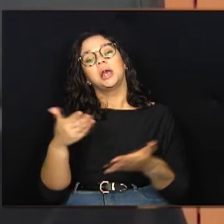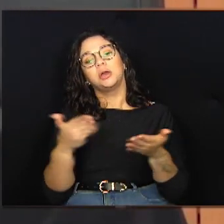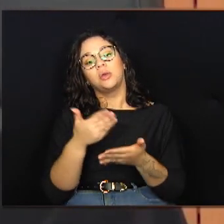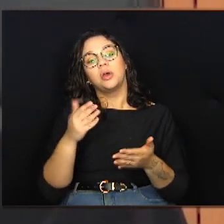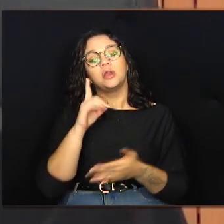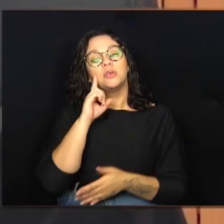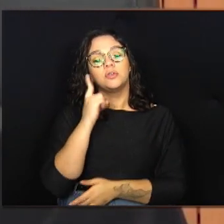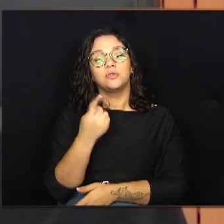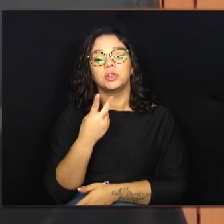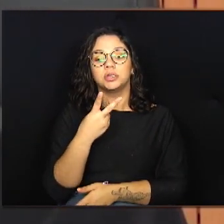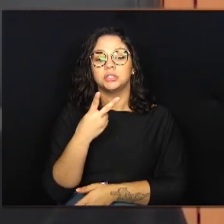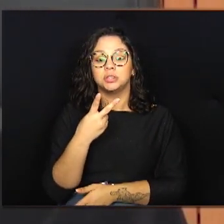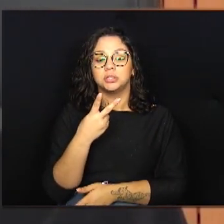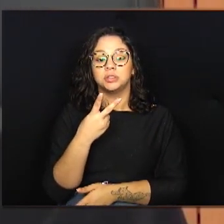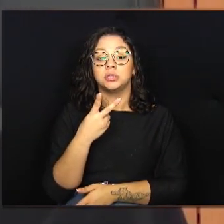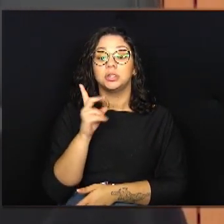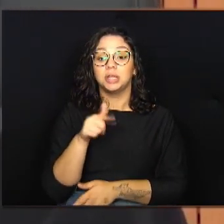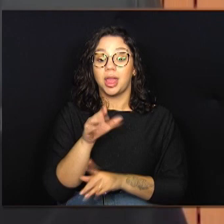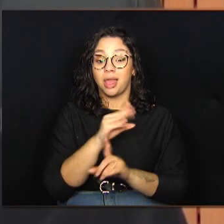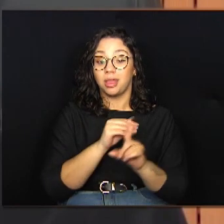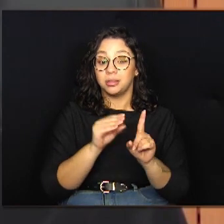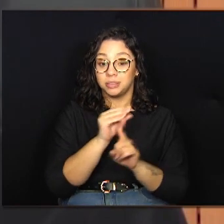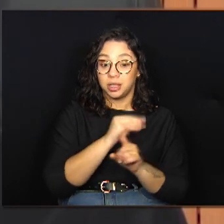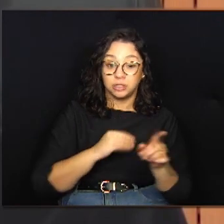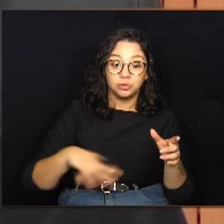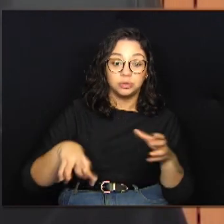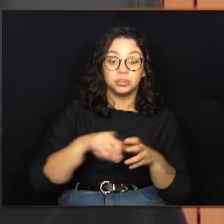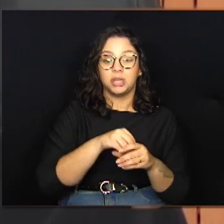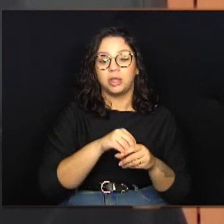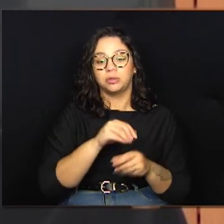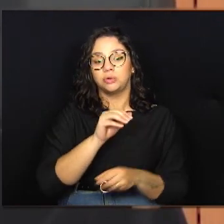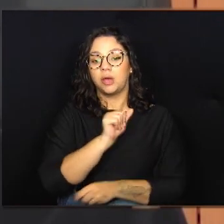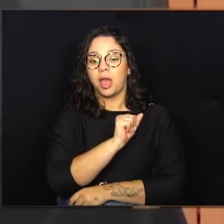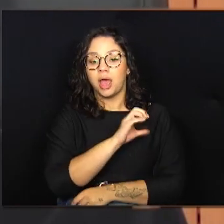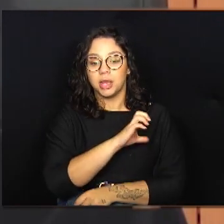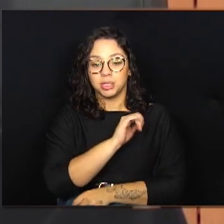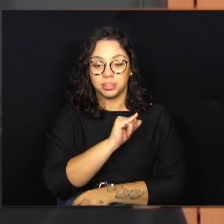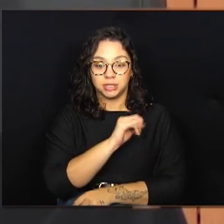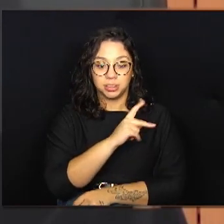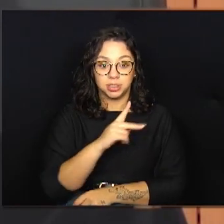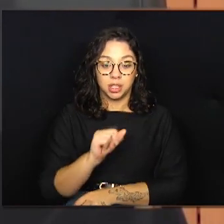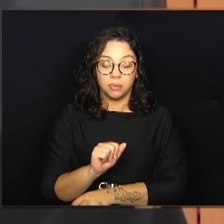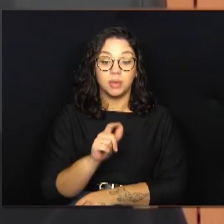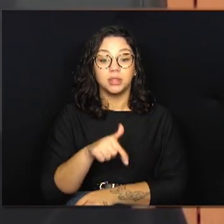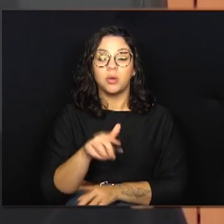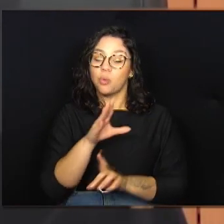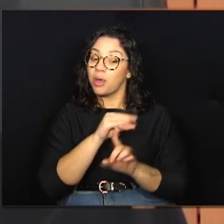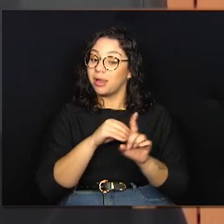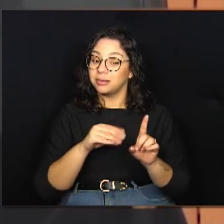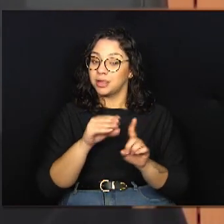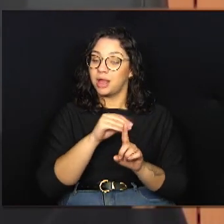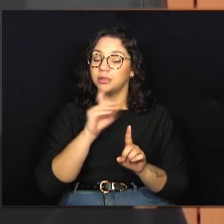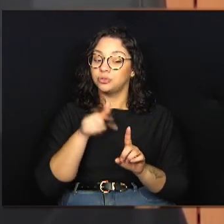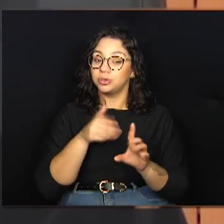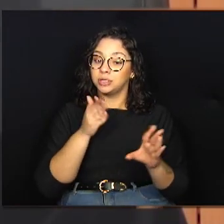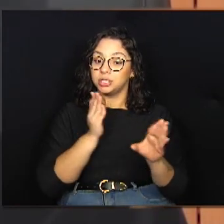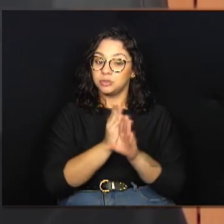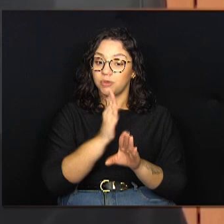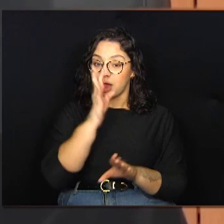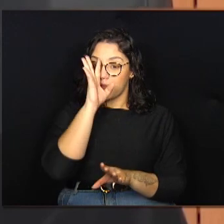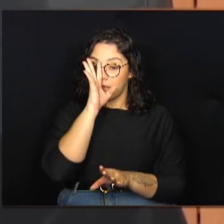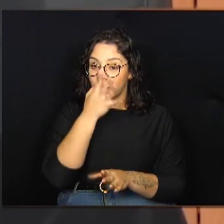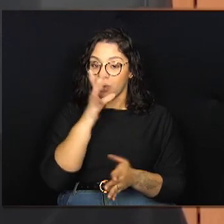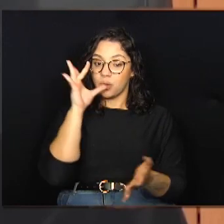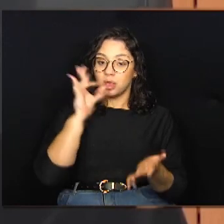a normatização do assédio como parte da CIPA. Então a gente tem esse elemento do assédio identificado, reconhecido, não